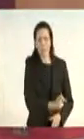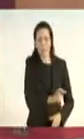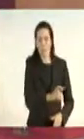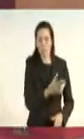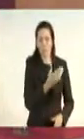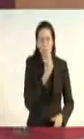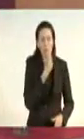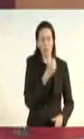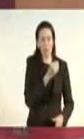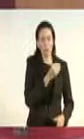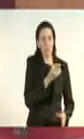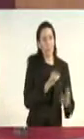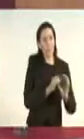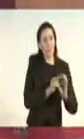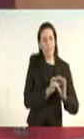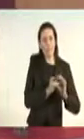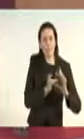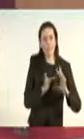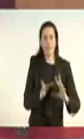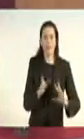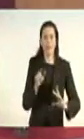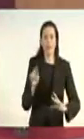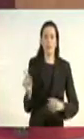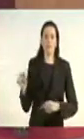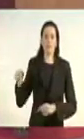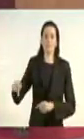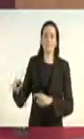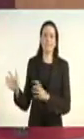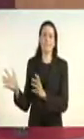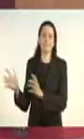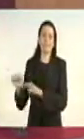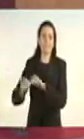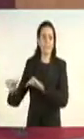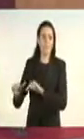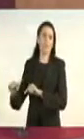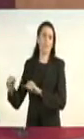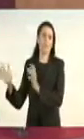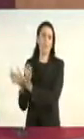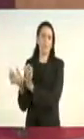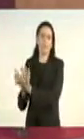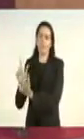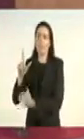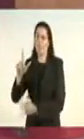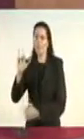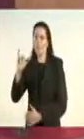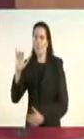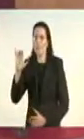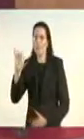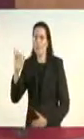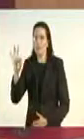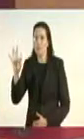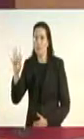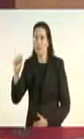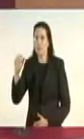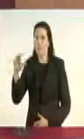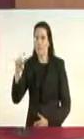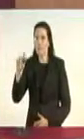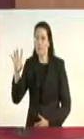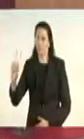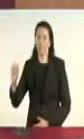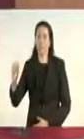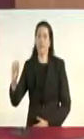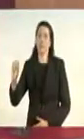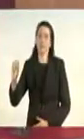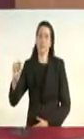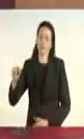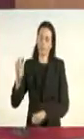tivesse experiência. Então, parabéns às suas palavras e, mais uma vez, uma honra tê-lo como companheiro aqui e